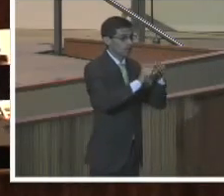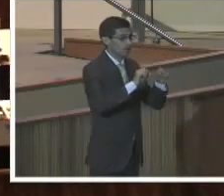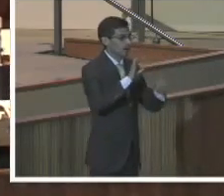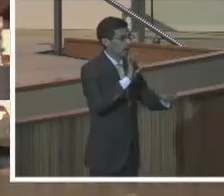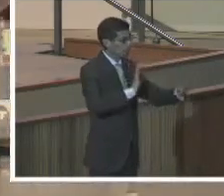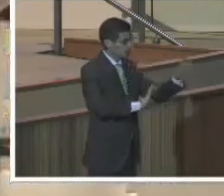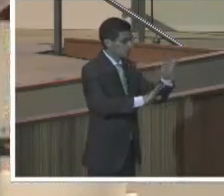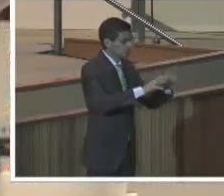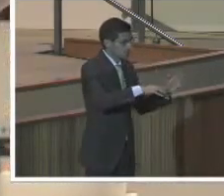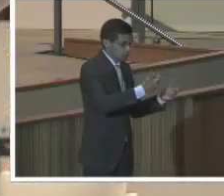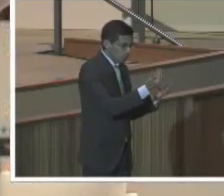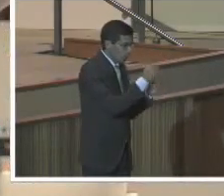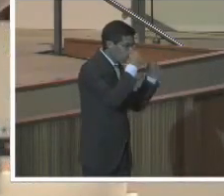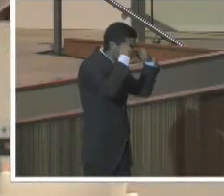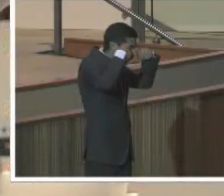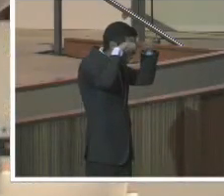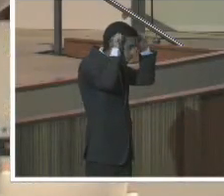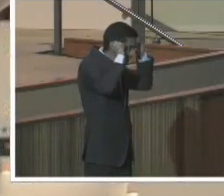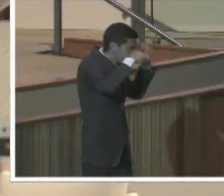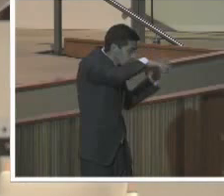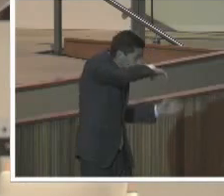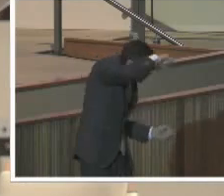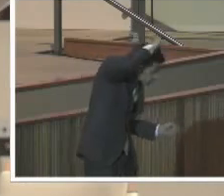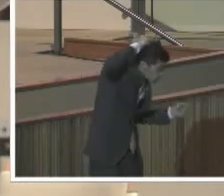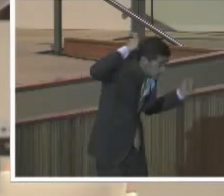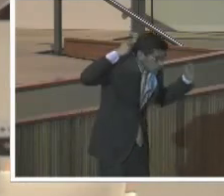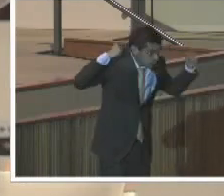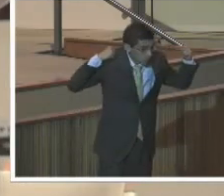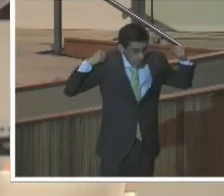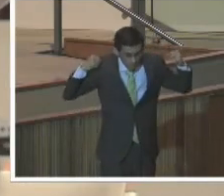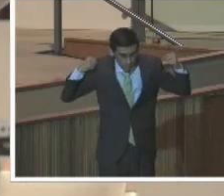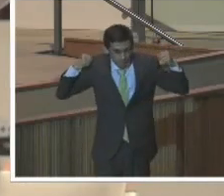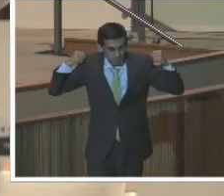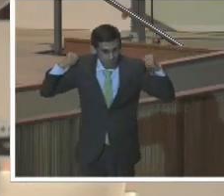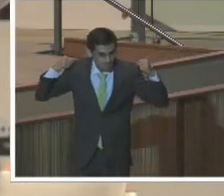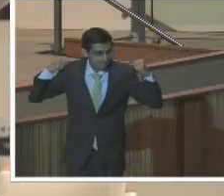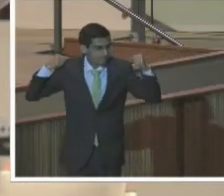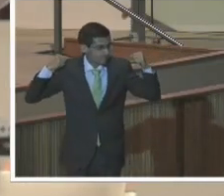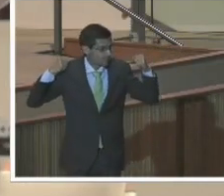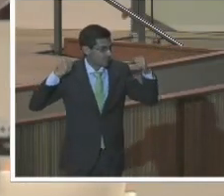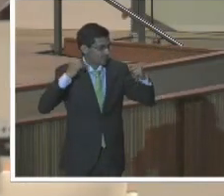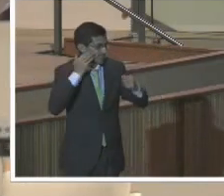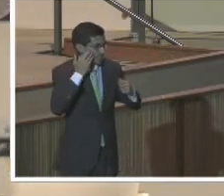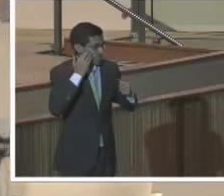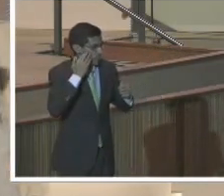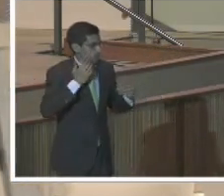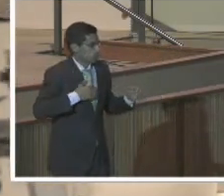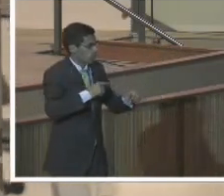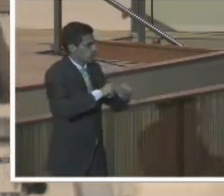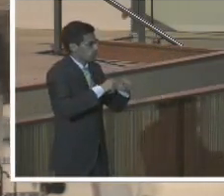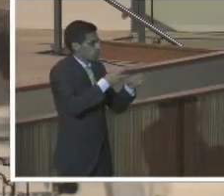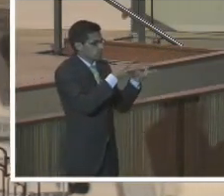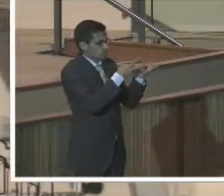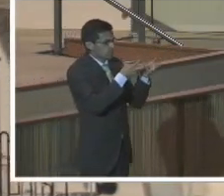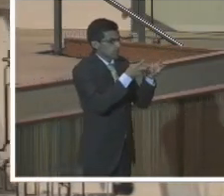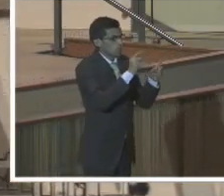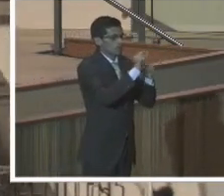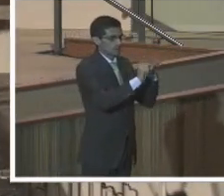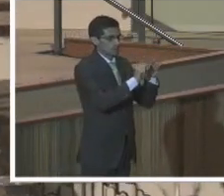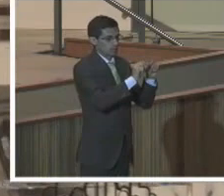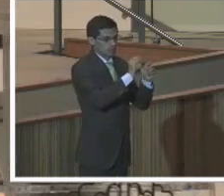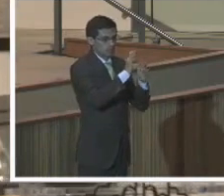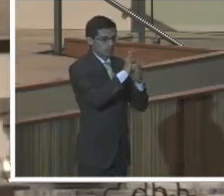nos ombros. E quando eu olho para a obra da salvação, eu vou descobrir o custo do